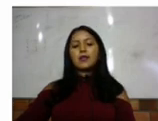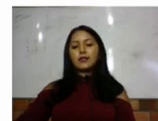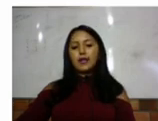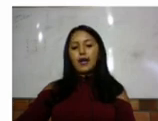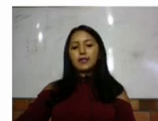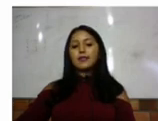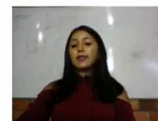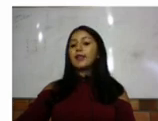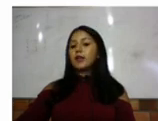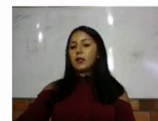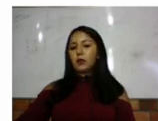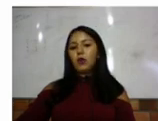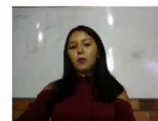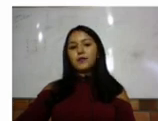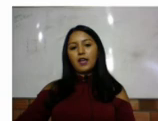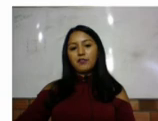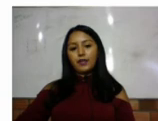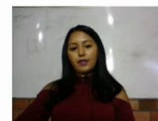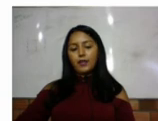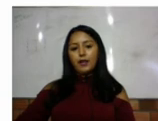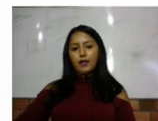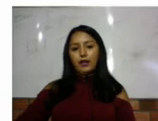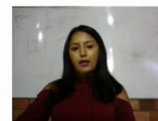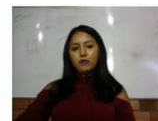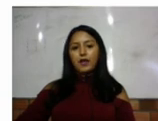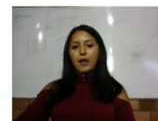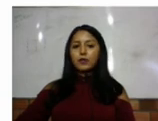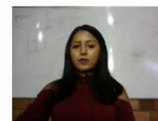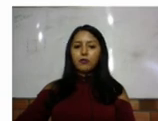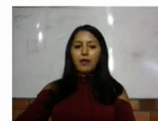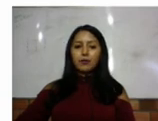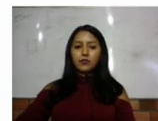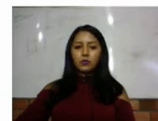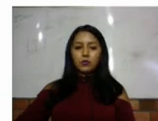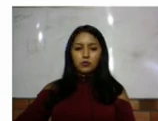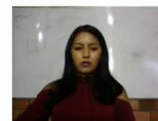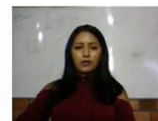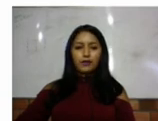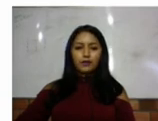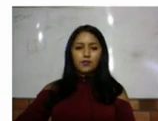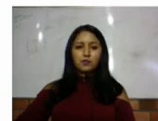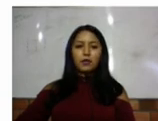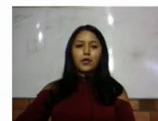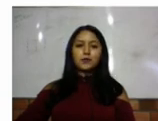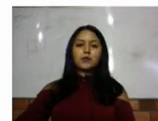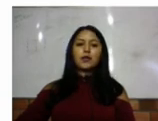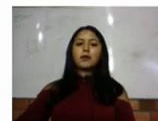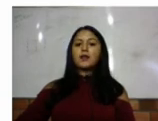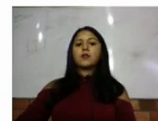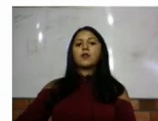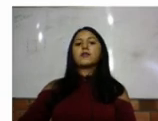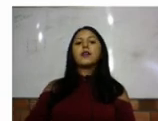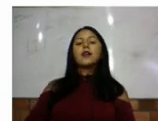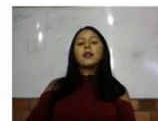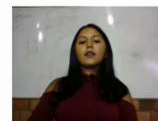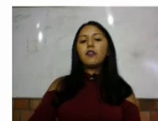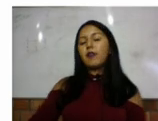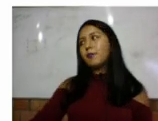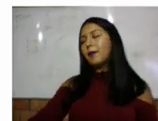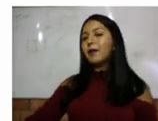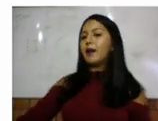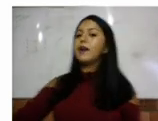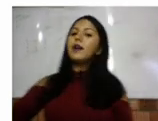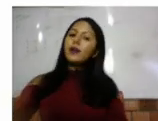cantamos cantais e canta observa em que os usuários eu estou conjugando tem essas mesmas terminações